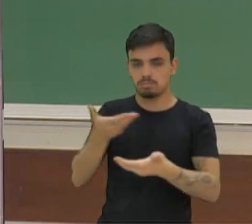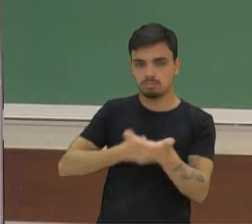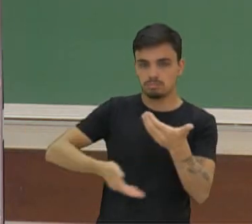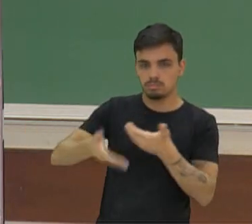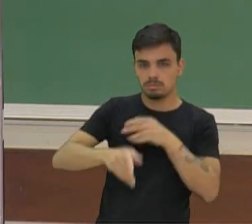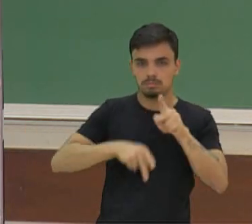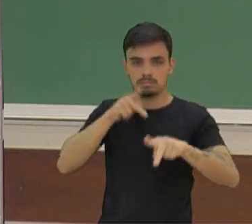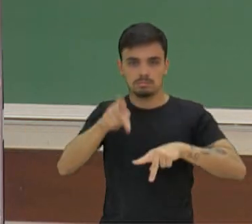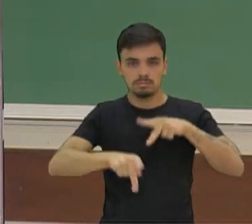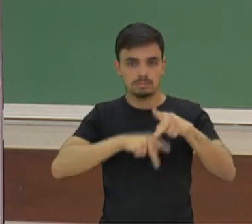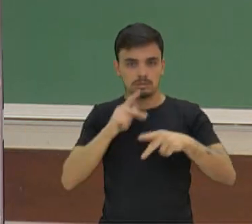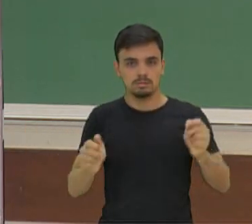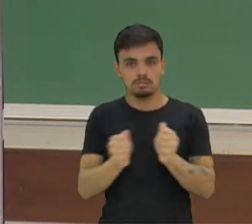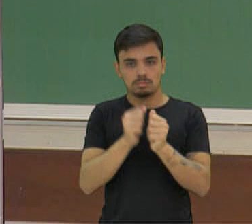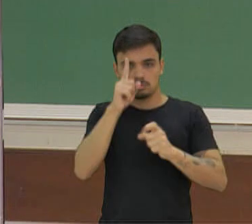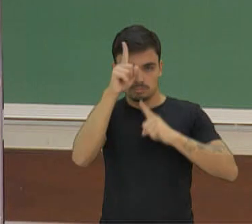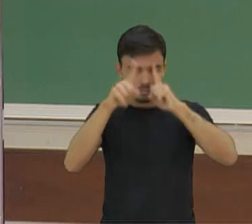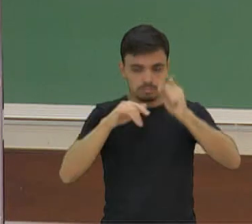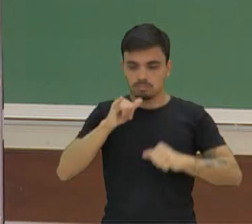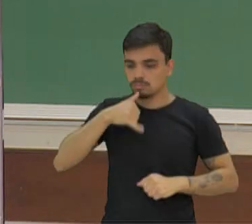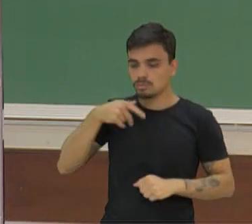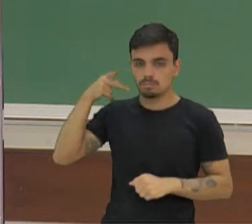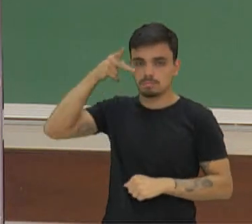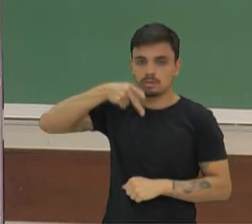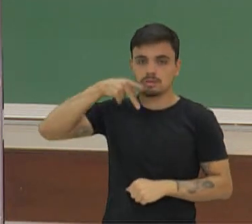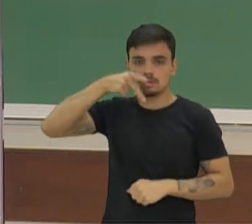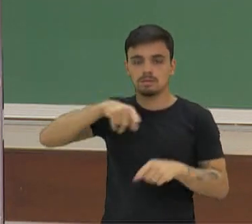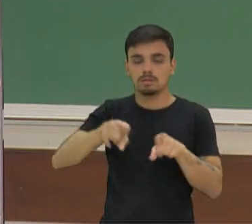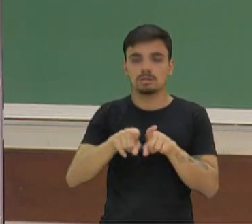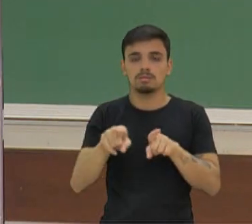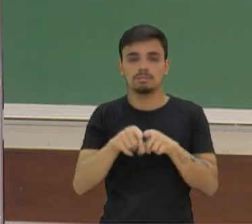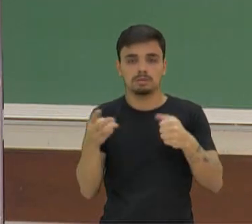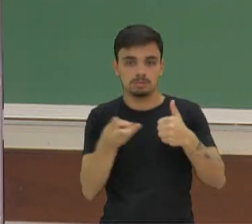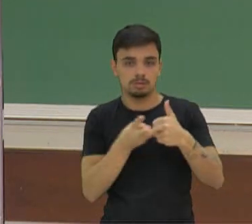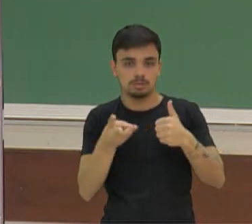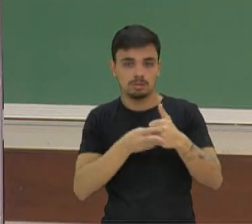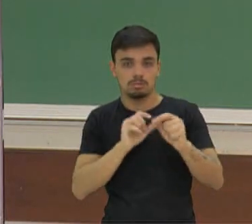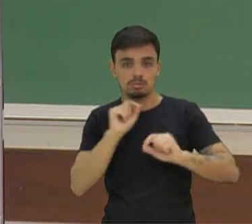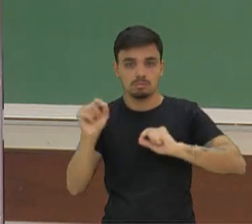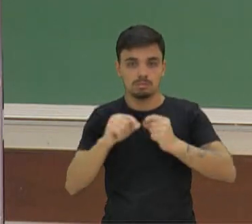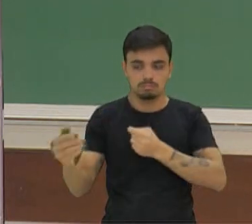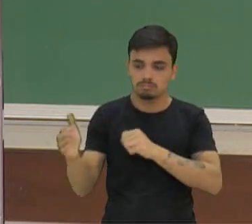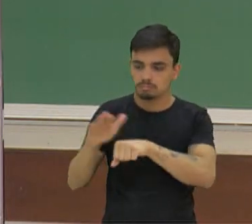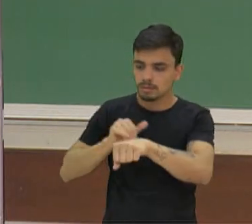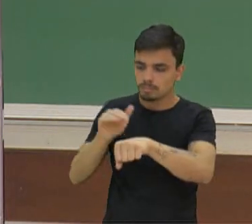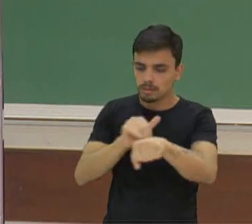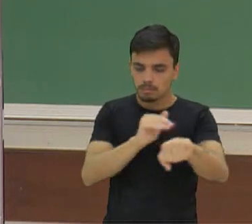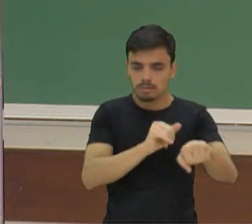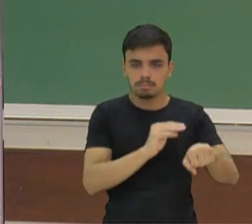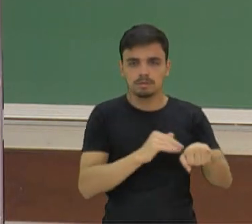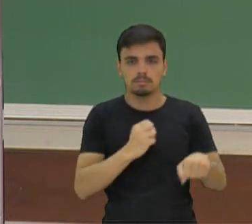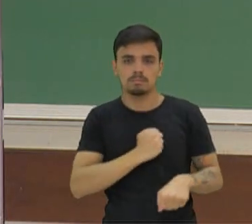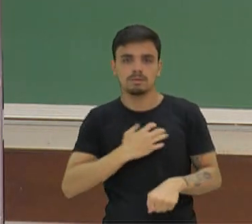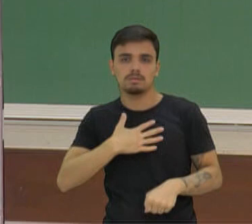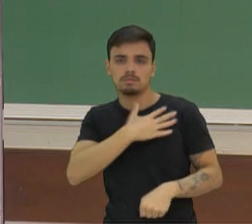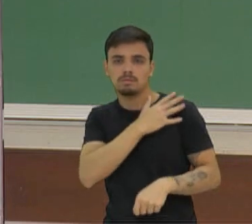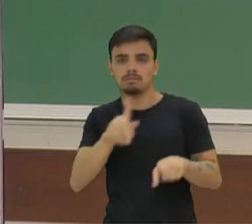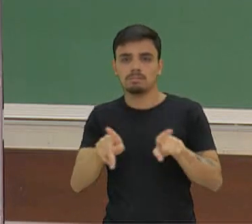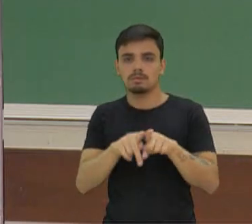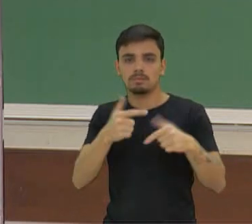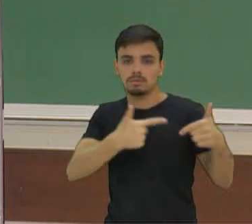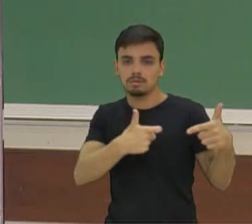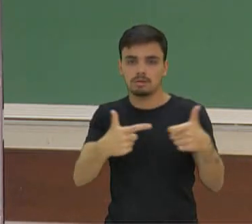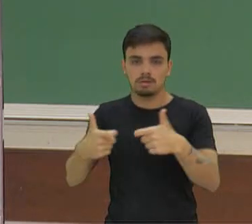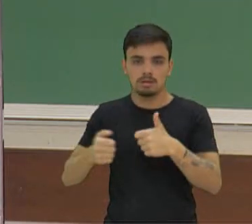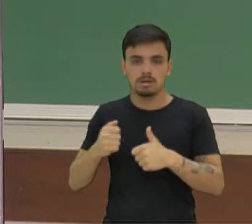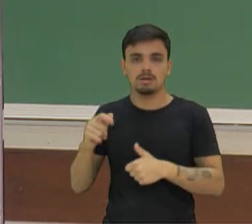Essas ideias, junto com a insatisfação política e regencial e a convocação dos militares para a Guerra dos Farrapos,